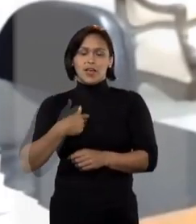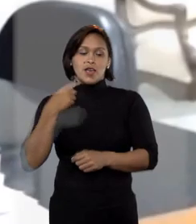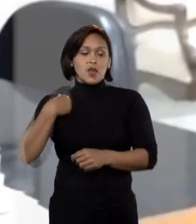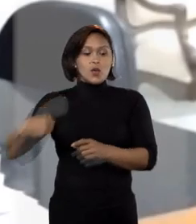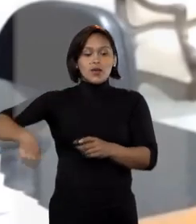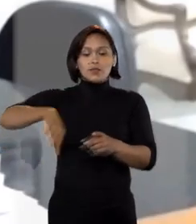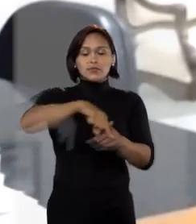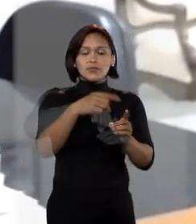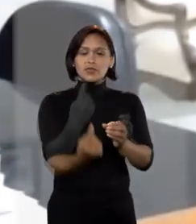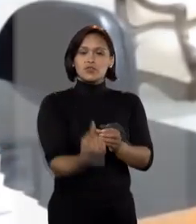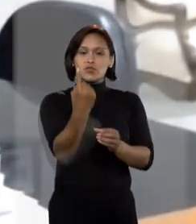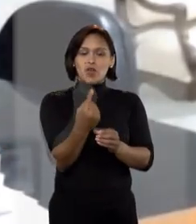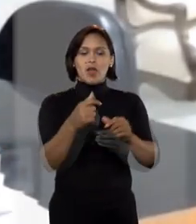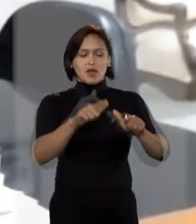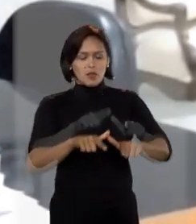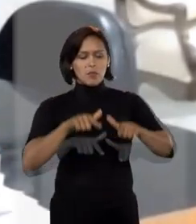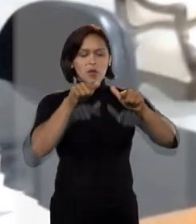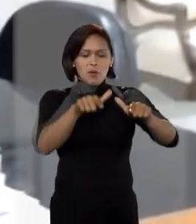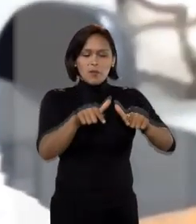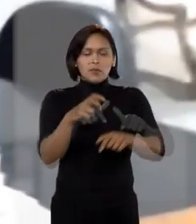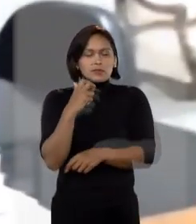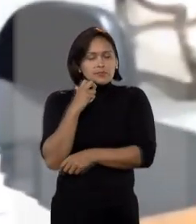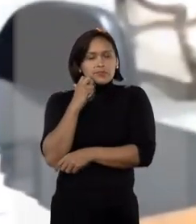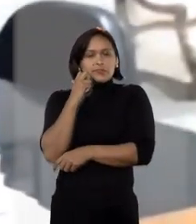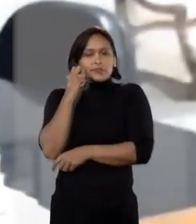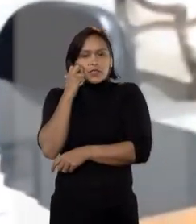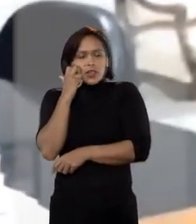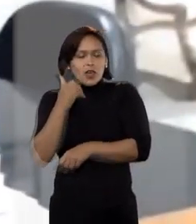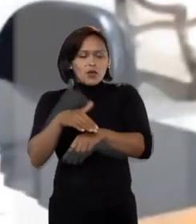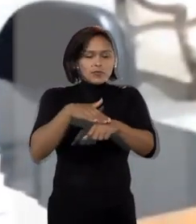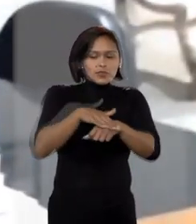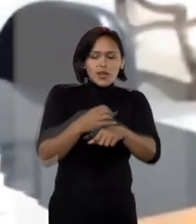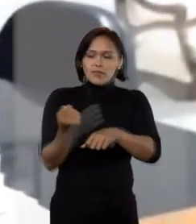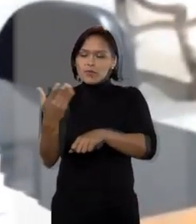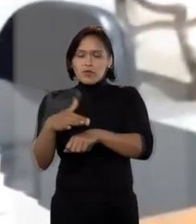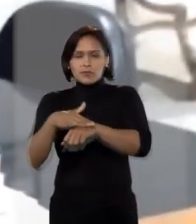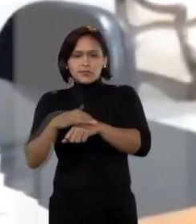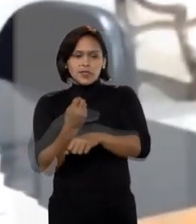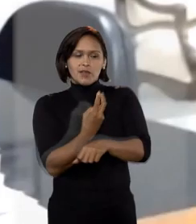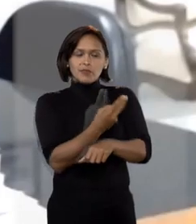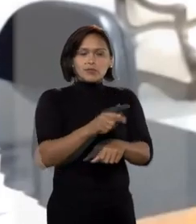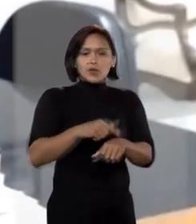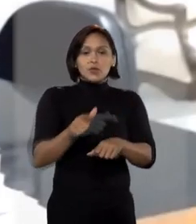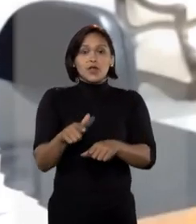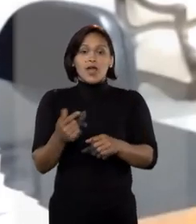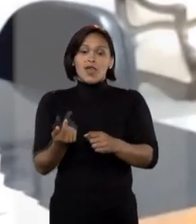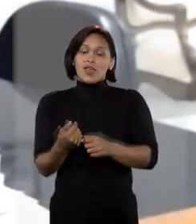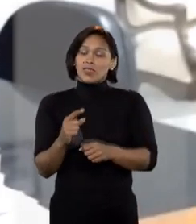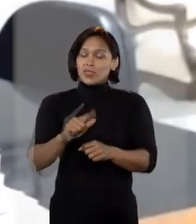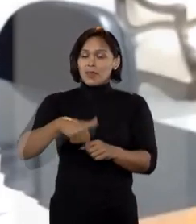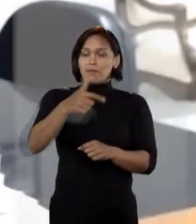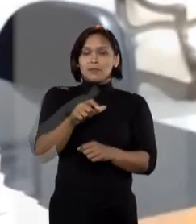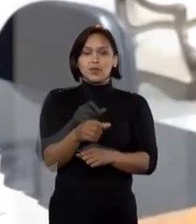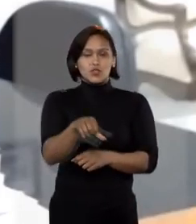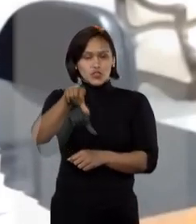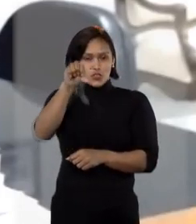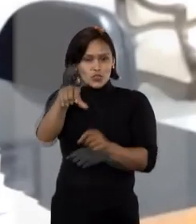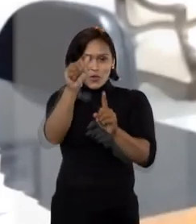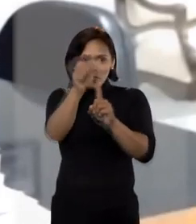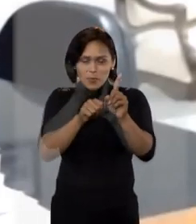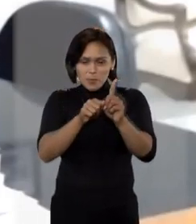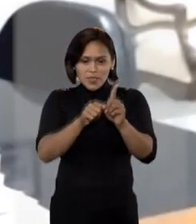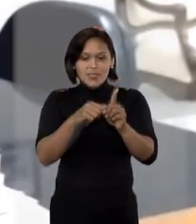lá sozinha, com o meu currículozinho debaixo do braço, conversando com um, conversando com o outro e tal. Depois de 9 meses,